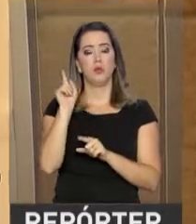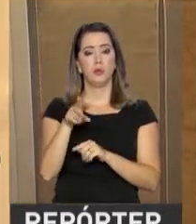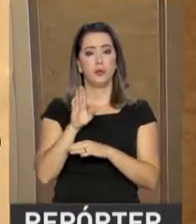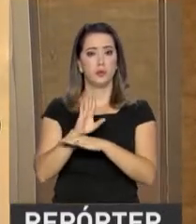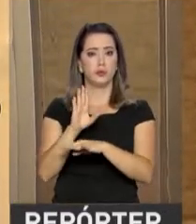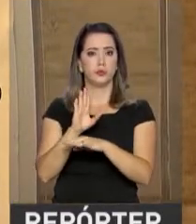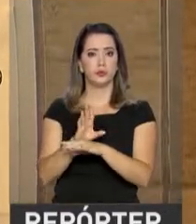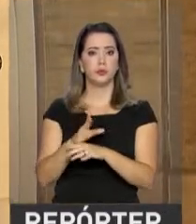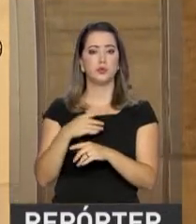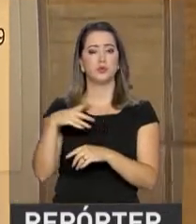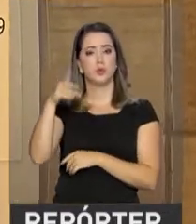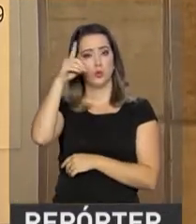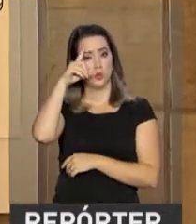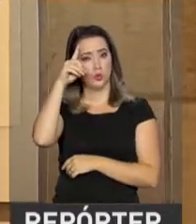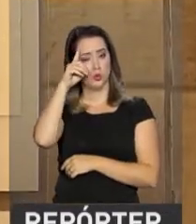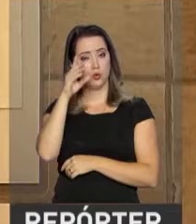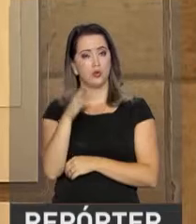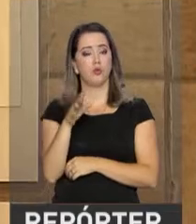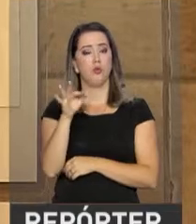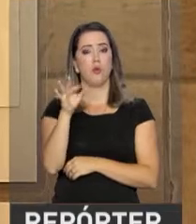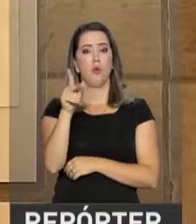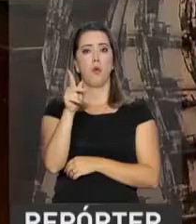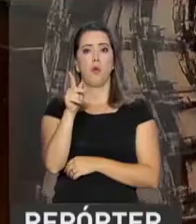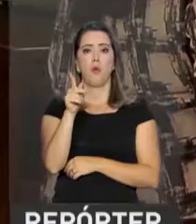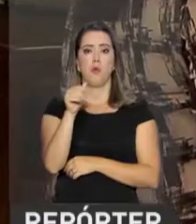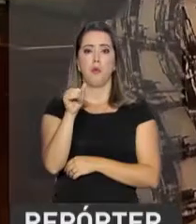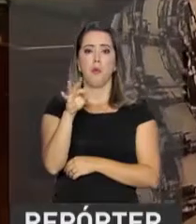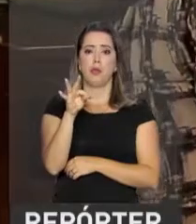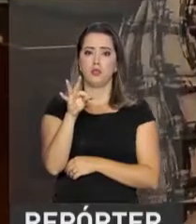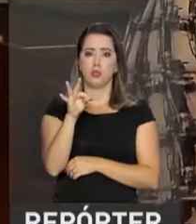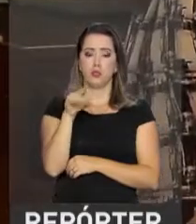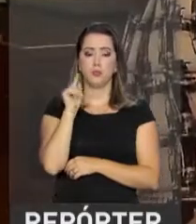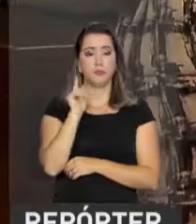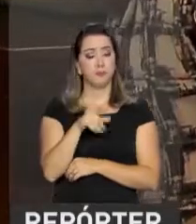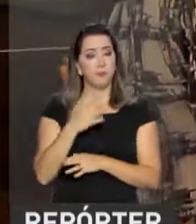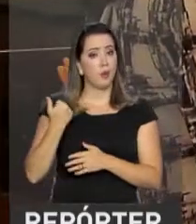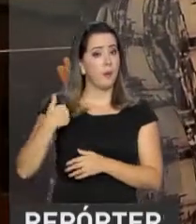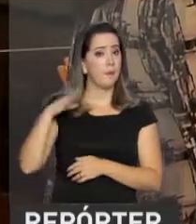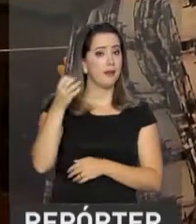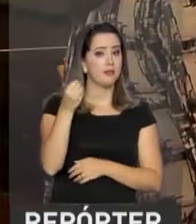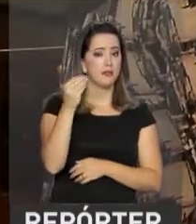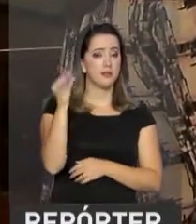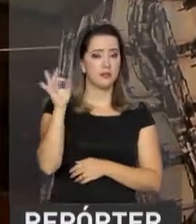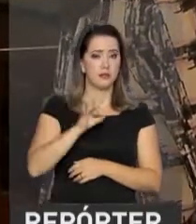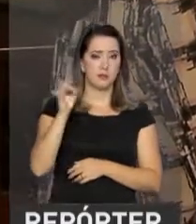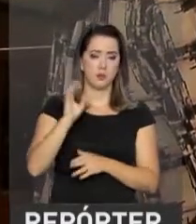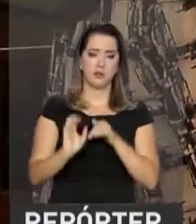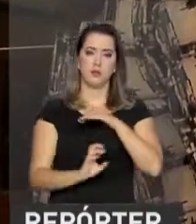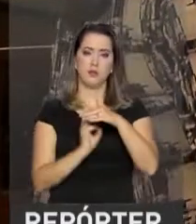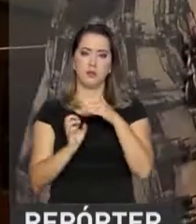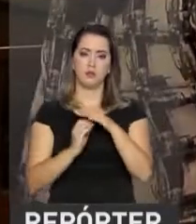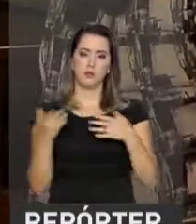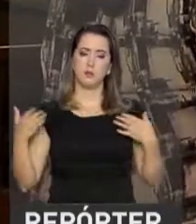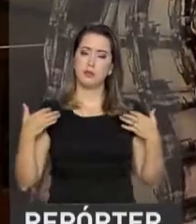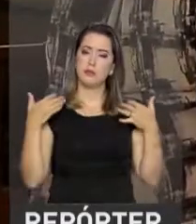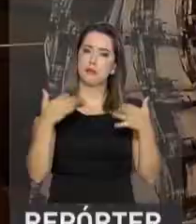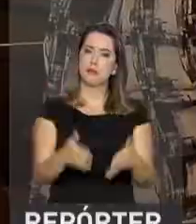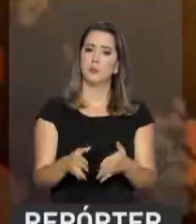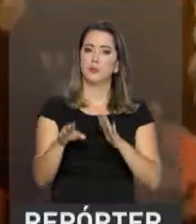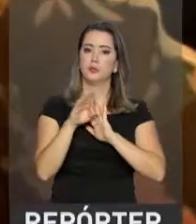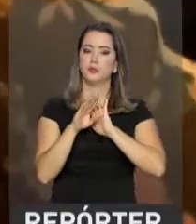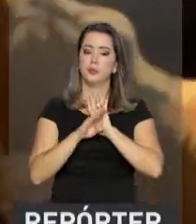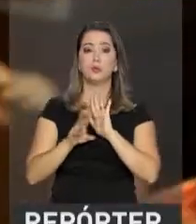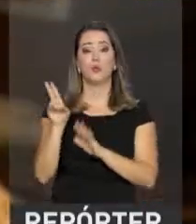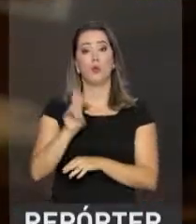benefício que faz parte do programa de alimentação do trabalhador o pat cerca de 60% das empresas que participam do programa